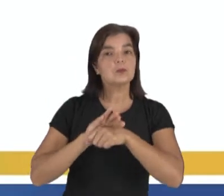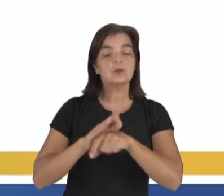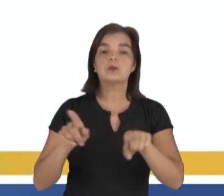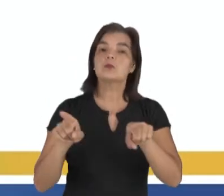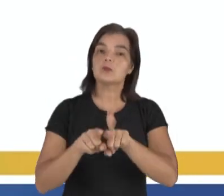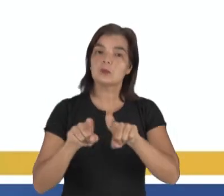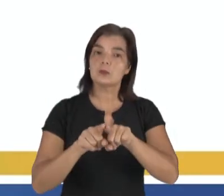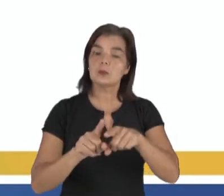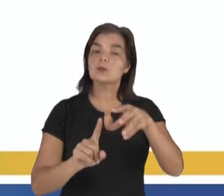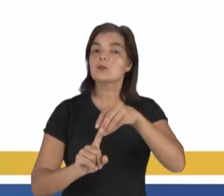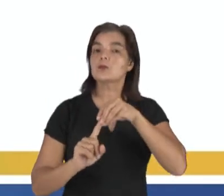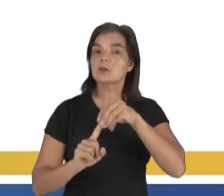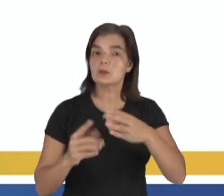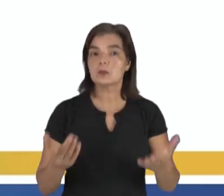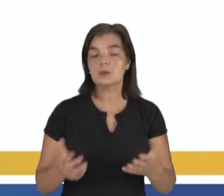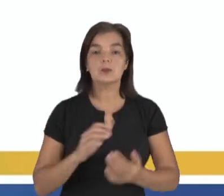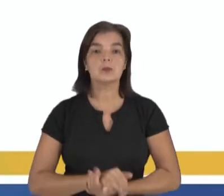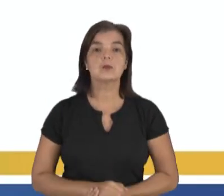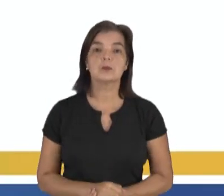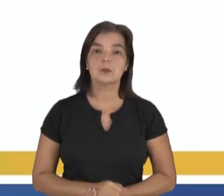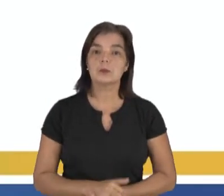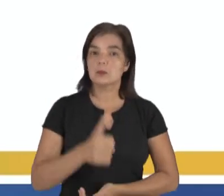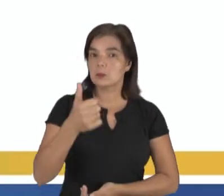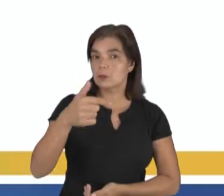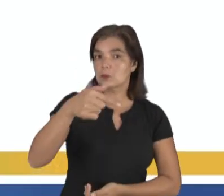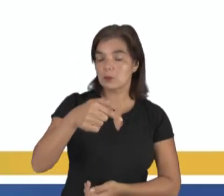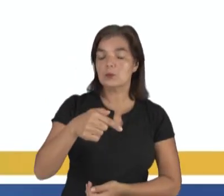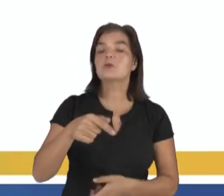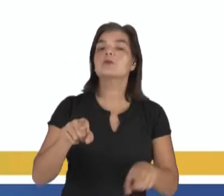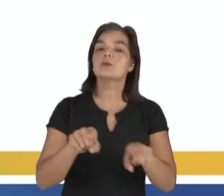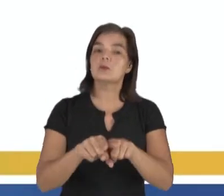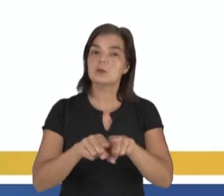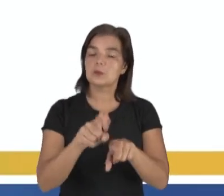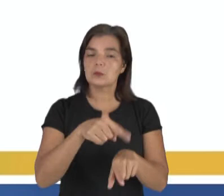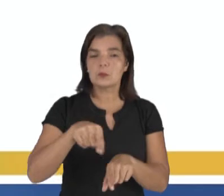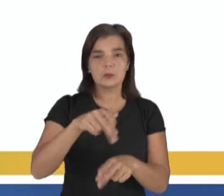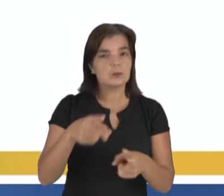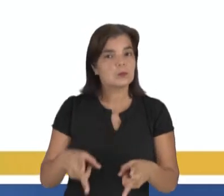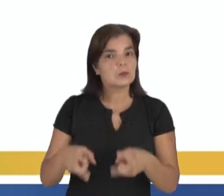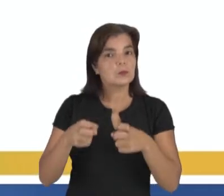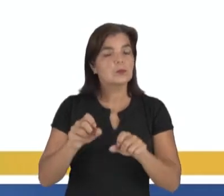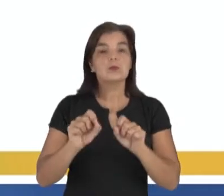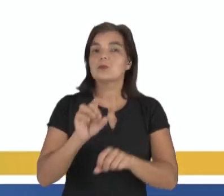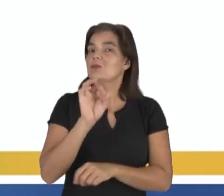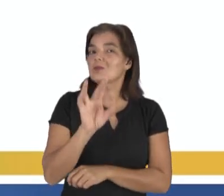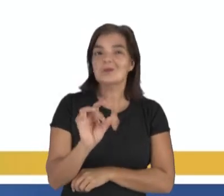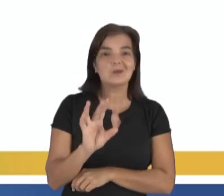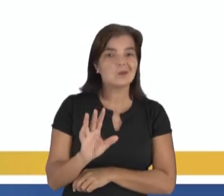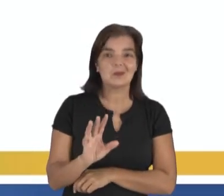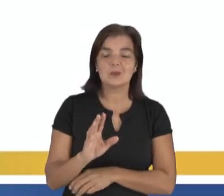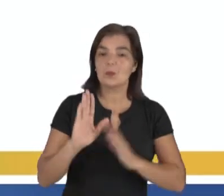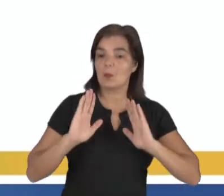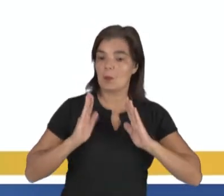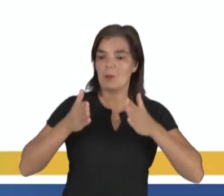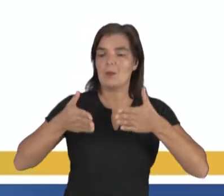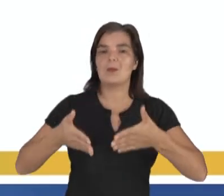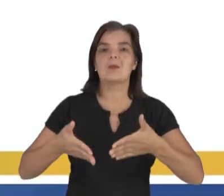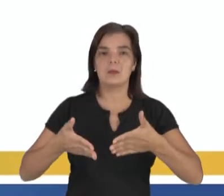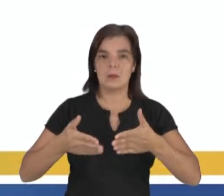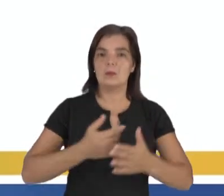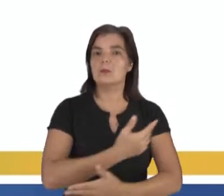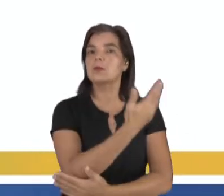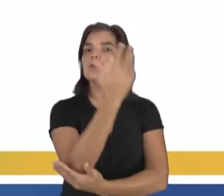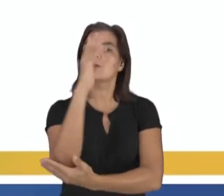prol das metas. Então, esses 17 objetivos, vocês perceberam que não é somente ligado ao